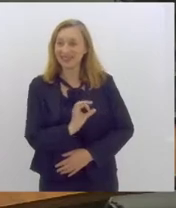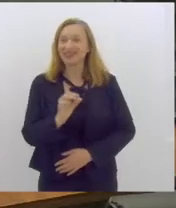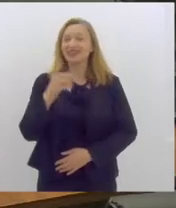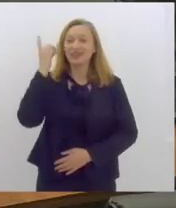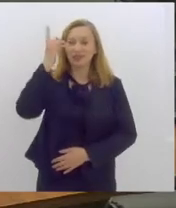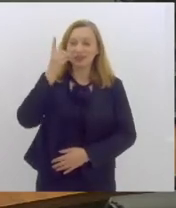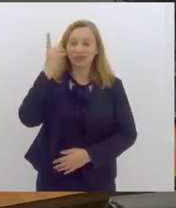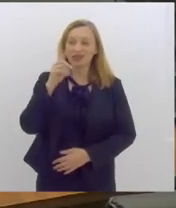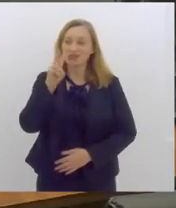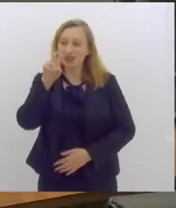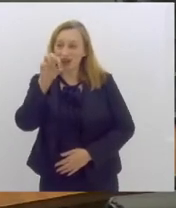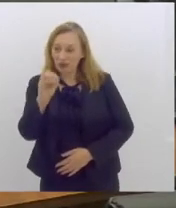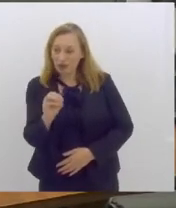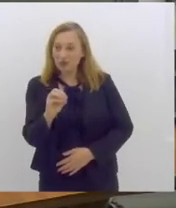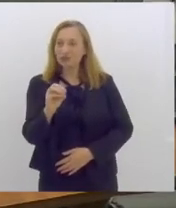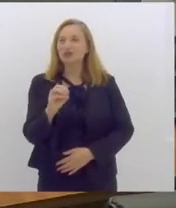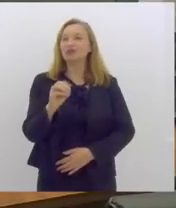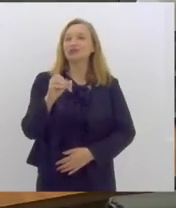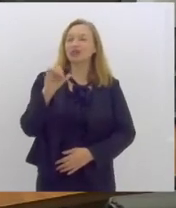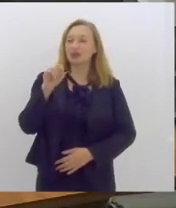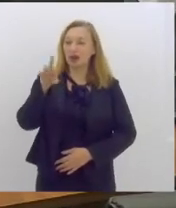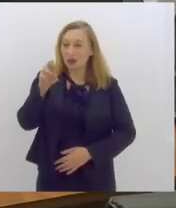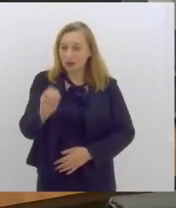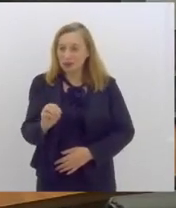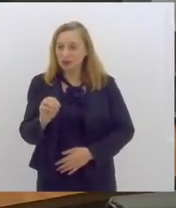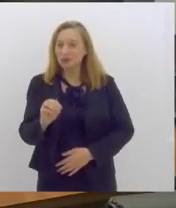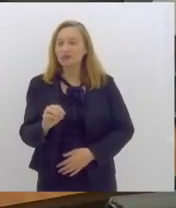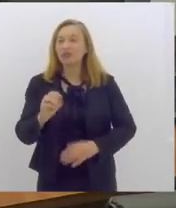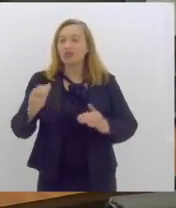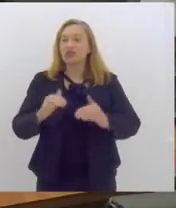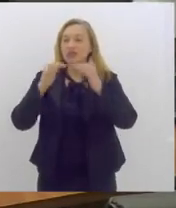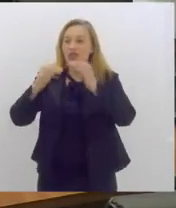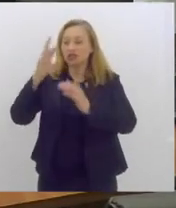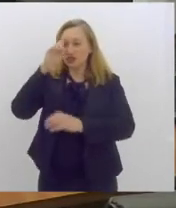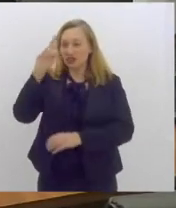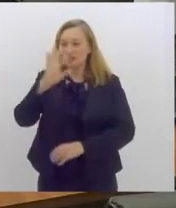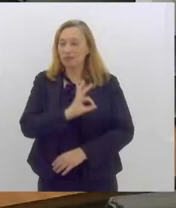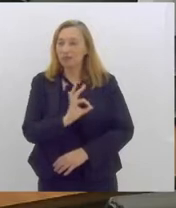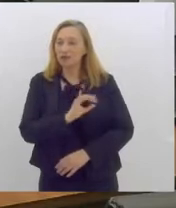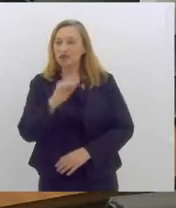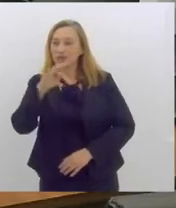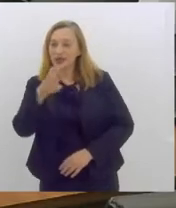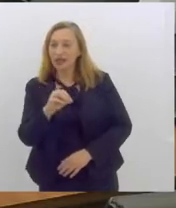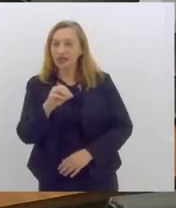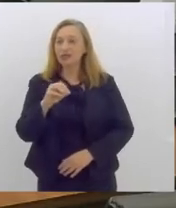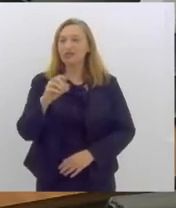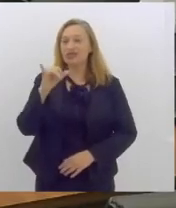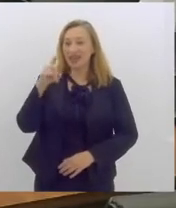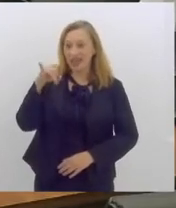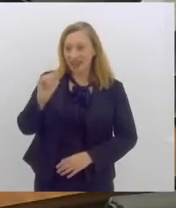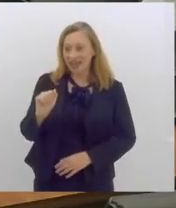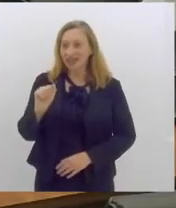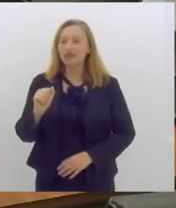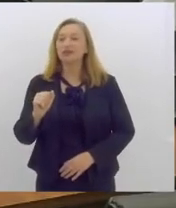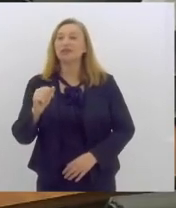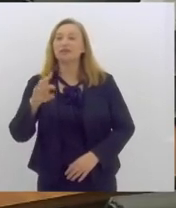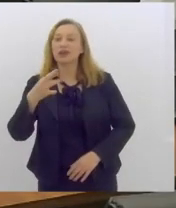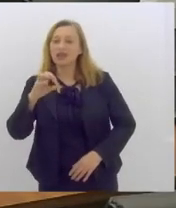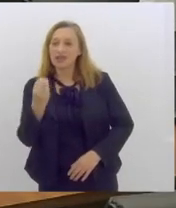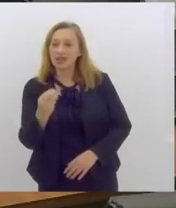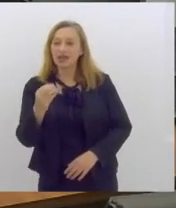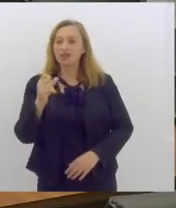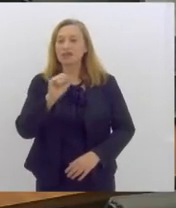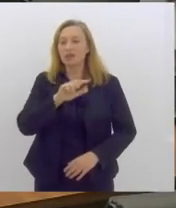oval do Ceasa Carlos Macedo Doutor deodalto Subtenente Bernardo Célia Jordão mas é Marcelo